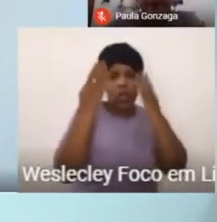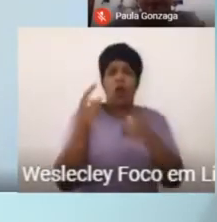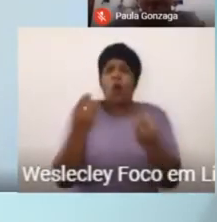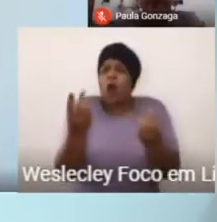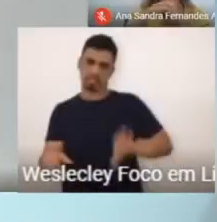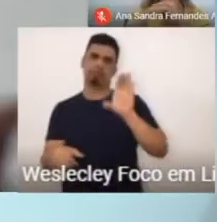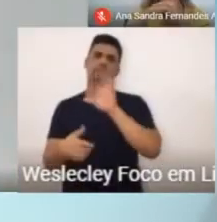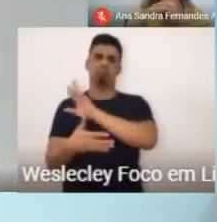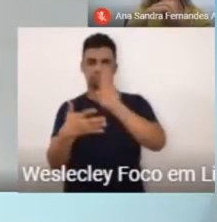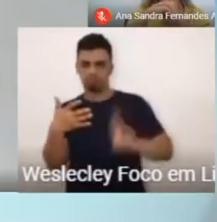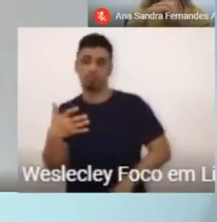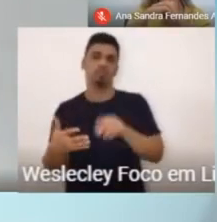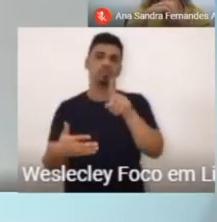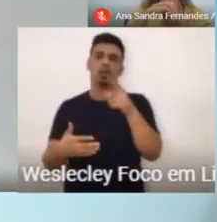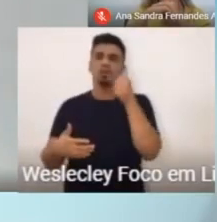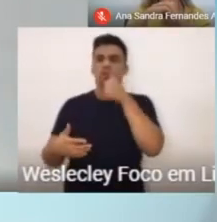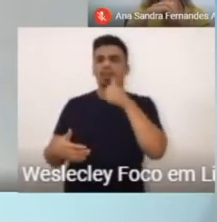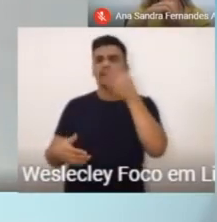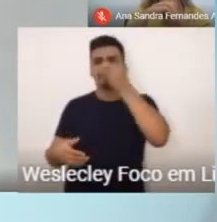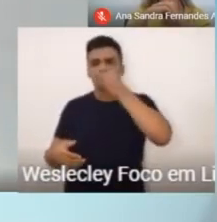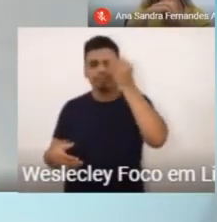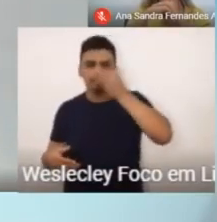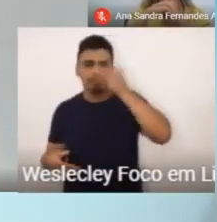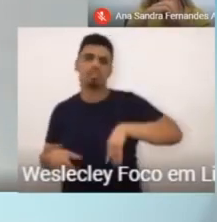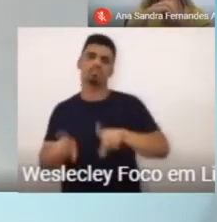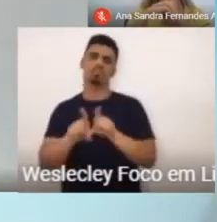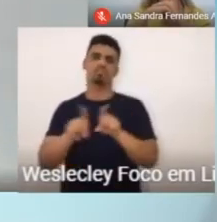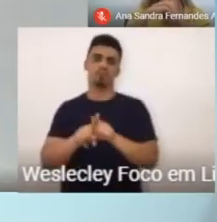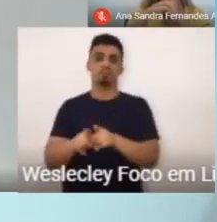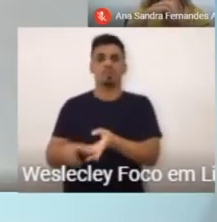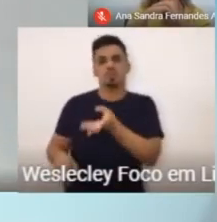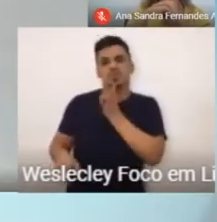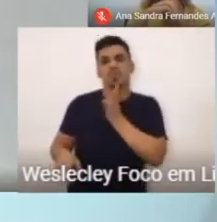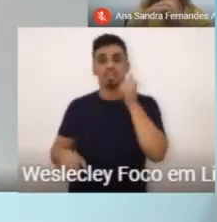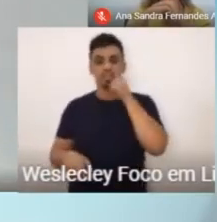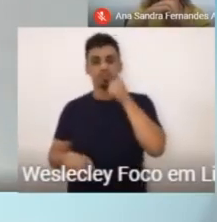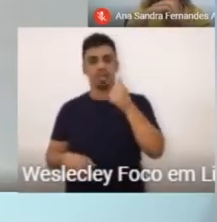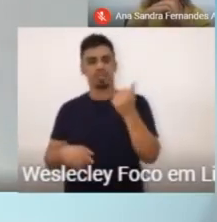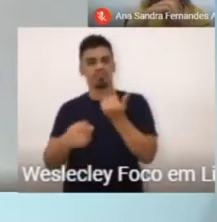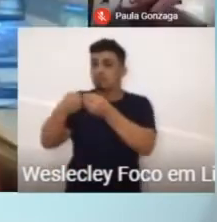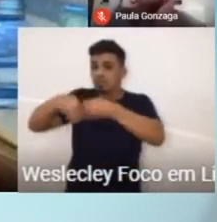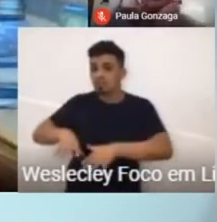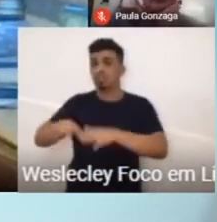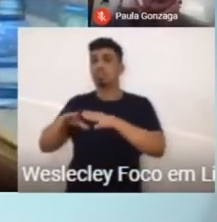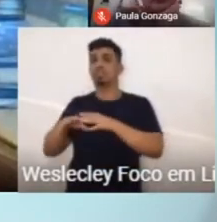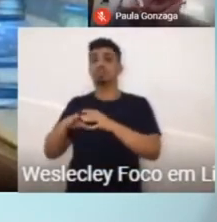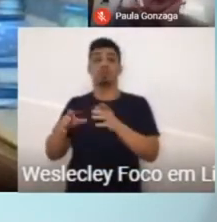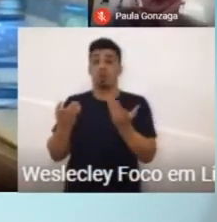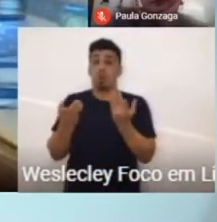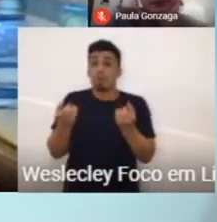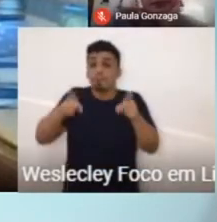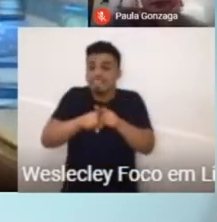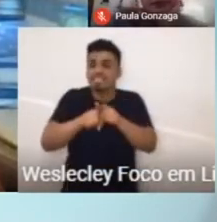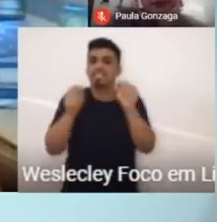dia 28, debateu o papel da psicologia na saúde das mulheres em tempos de pandemia da Covid-19. Você pode